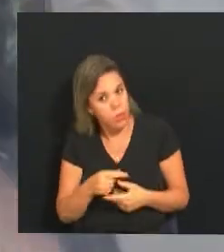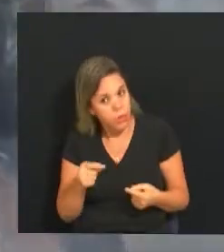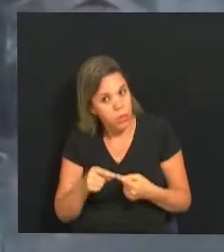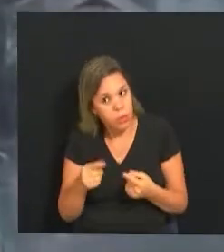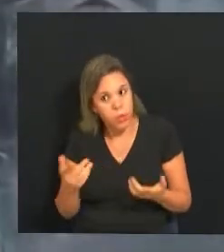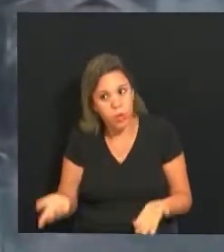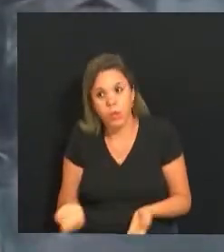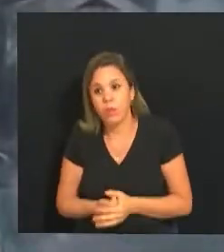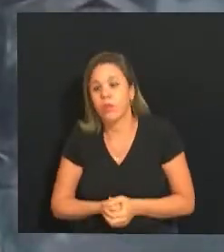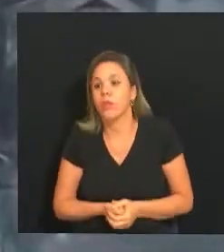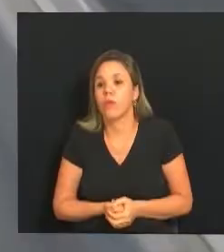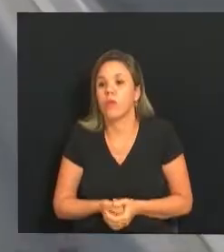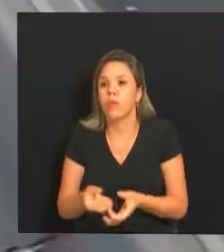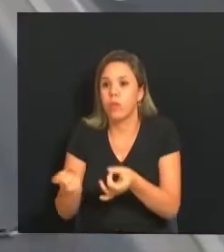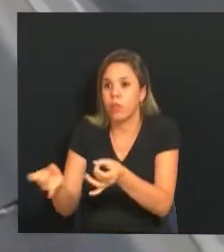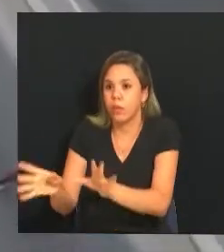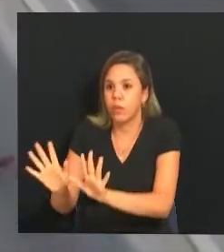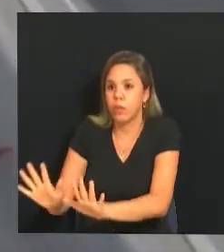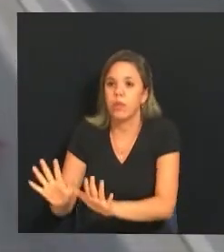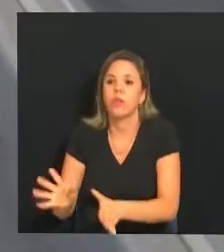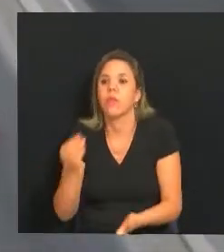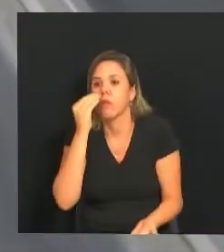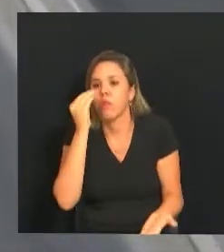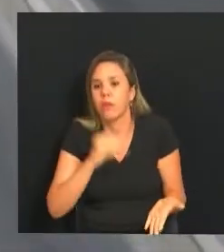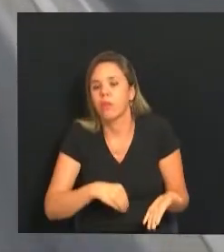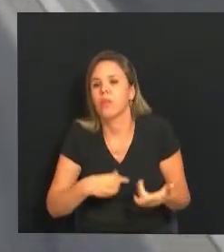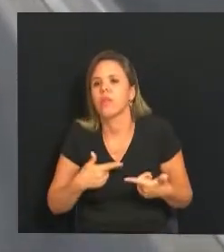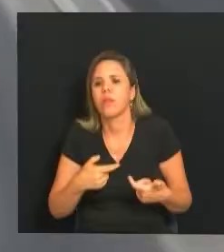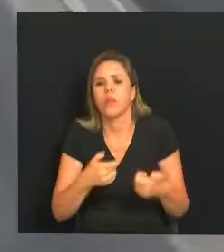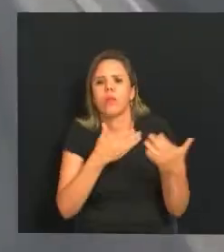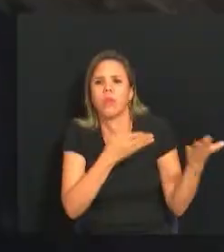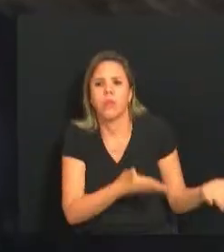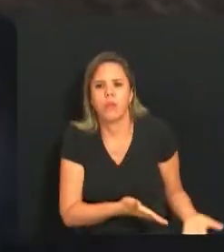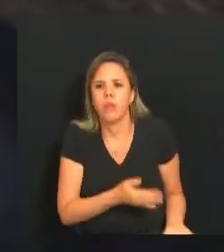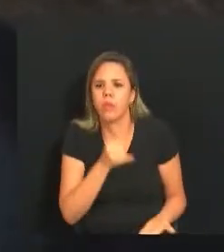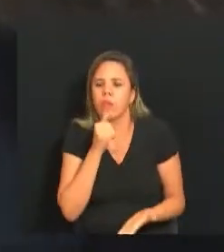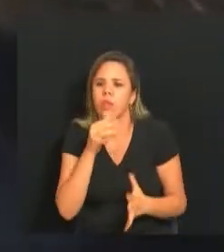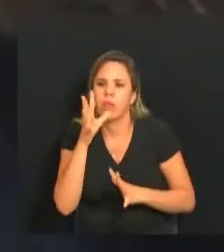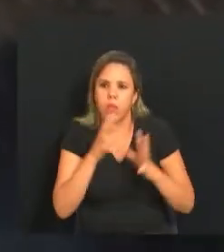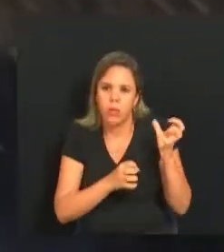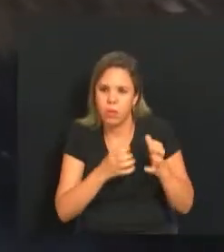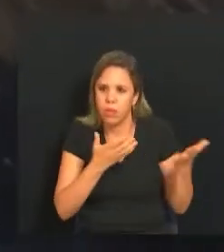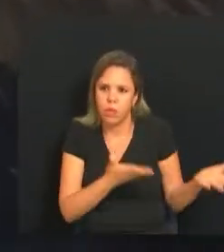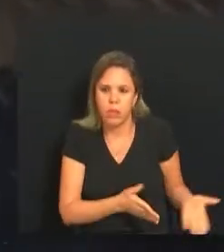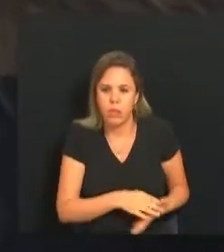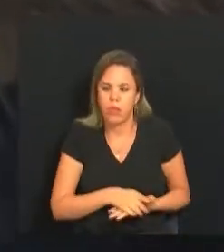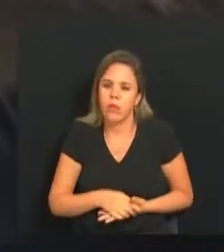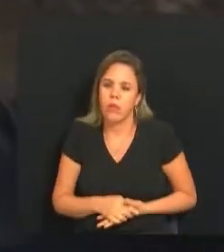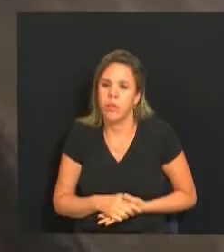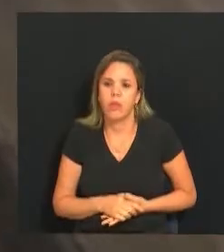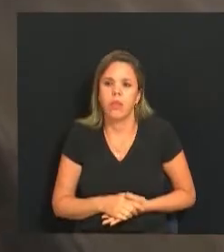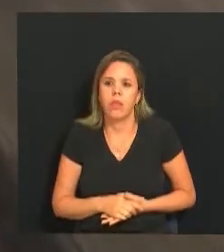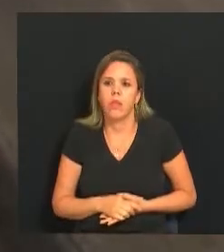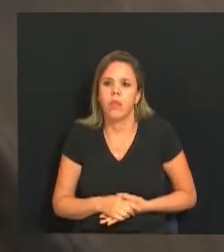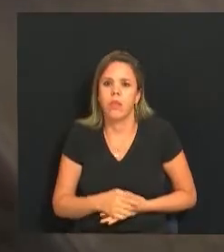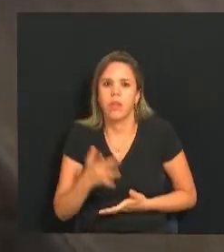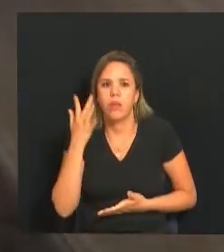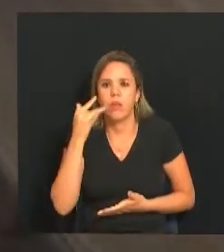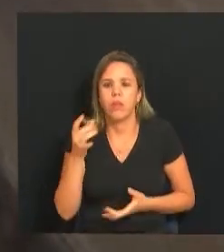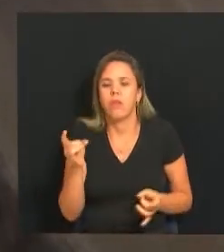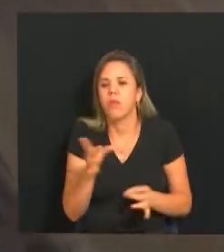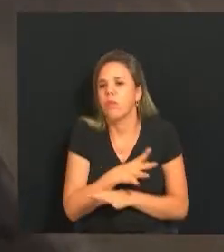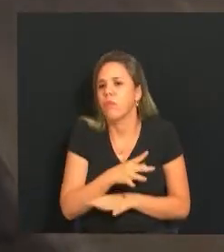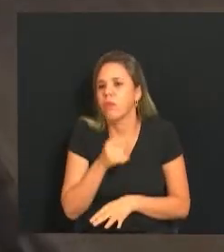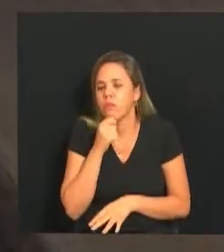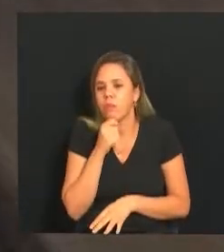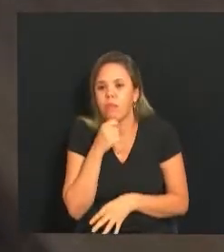acabam sendo deixadas de lado. E ainda que a guerra, vamos supor, esse conflito aí termine amanhã, depois de amanhã, não é uma meta